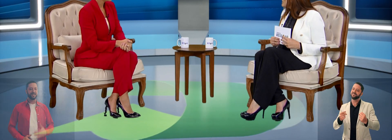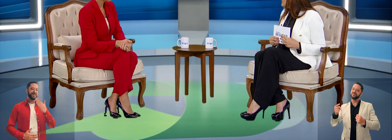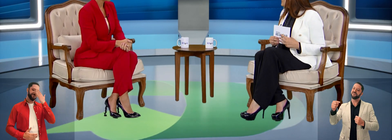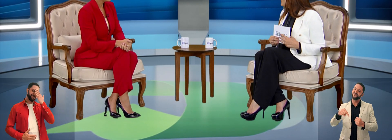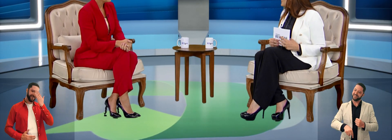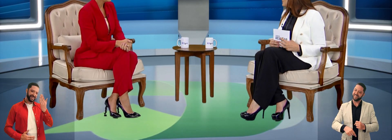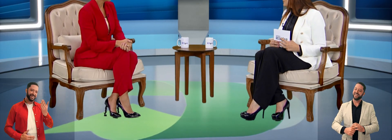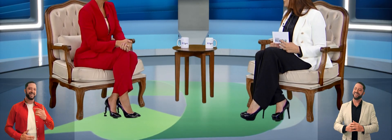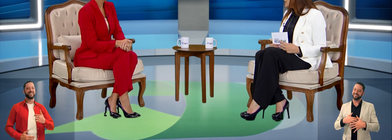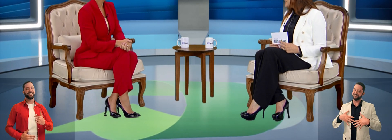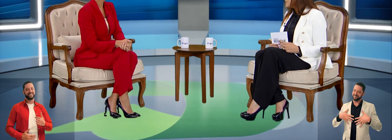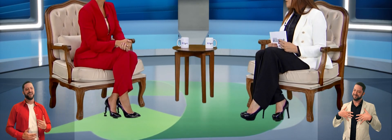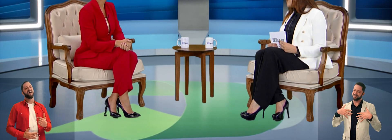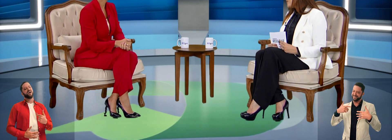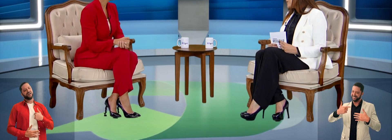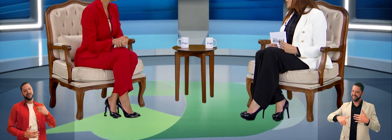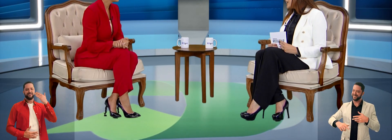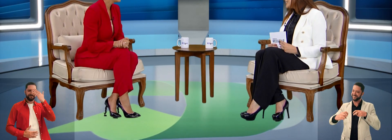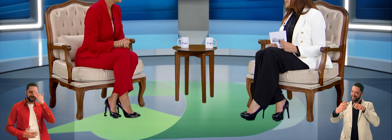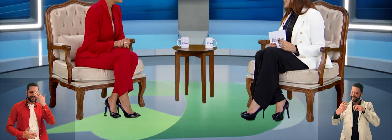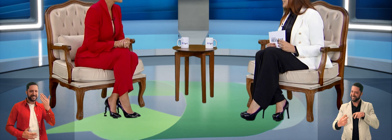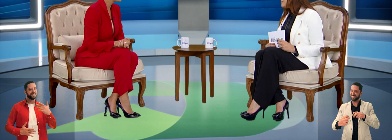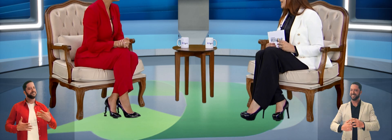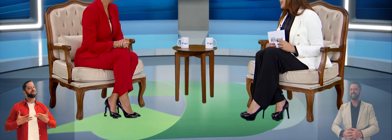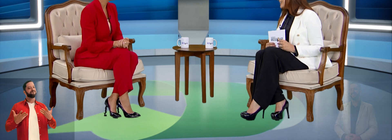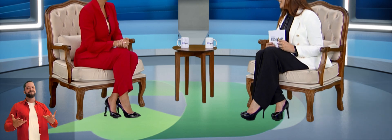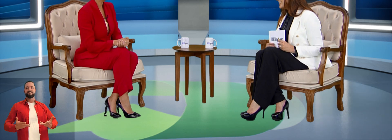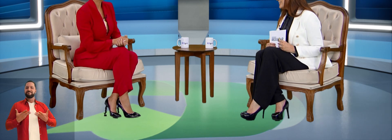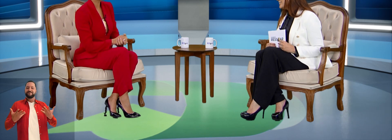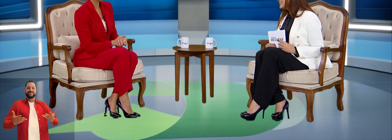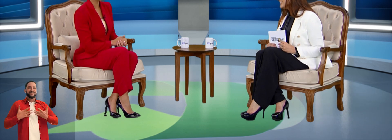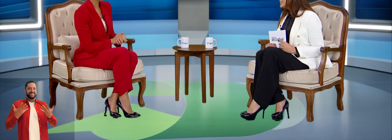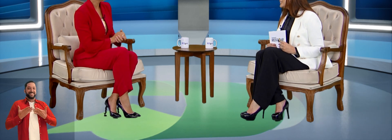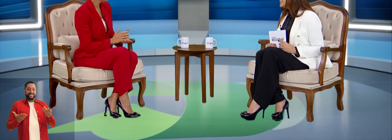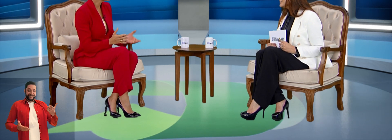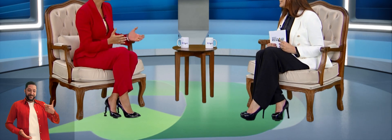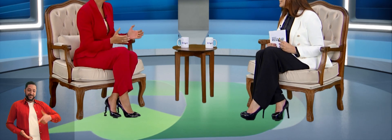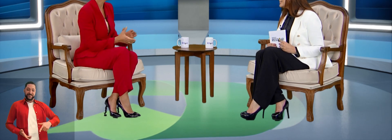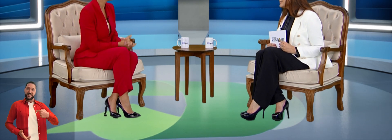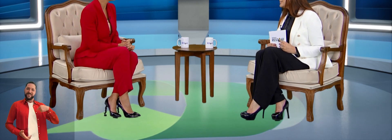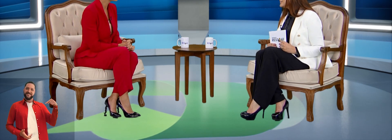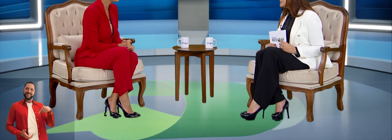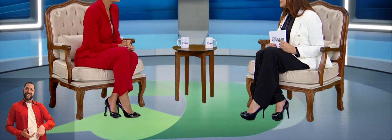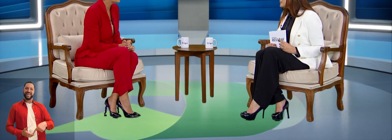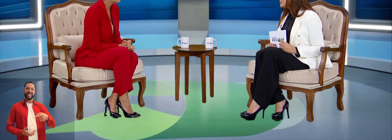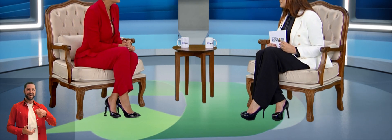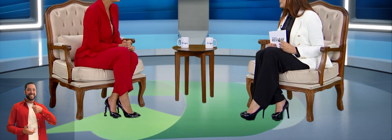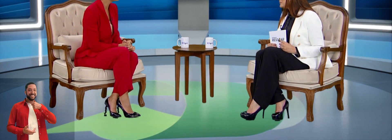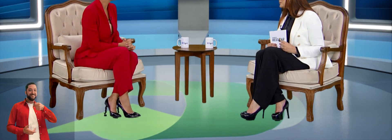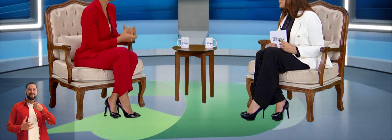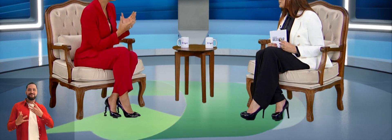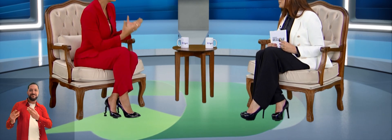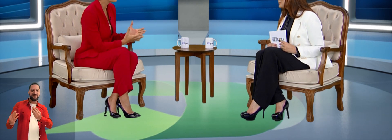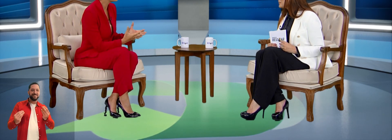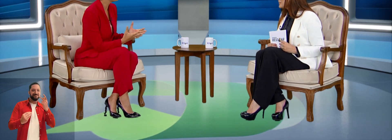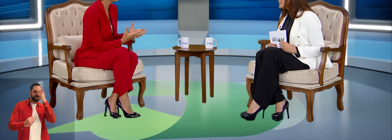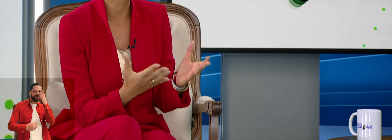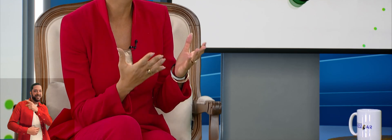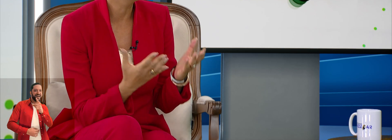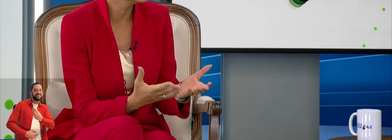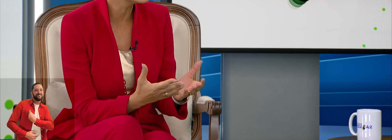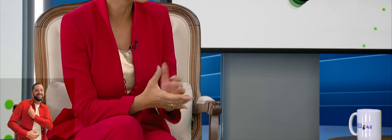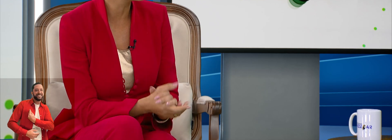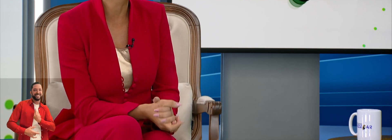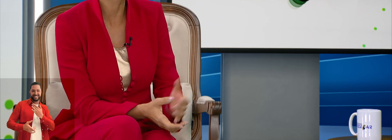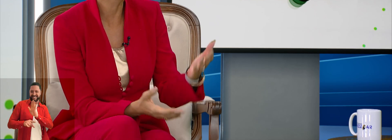obrigada por aceitar esse convite. É eu que agradeço. Para mim é uma alegria imensa estar aqui com vocês novamente nesse programa que